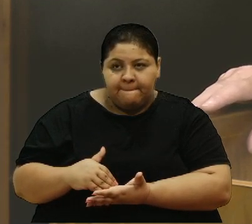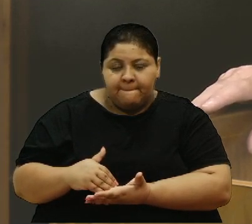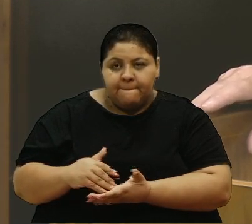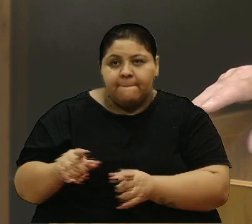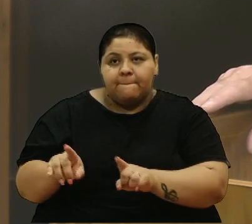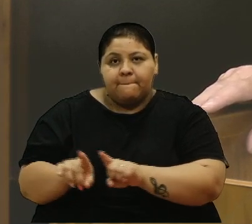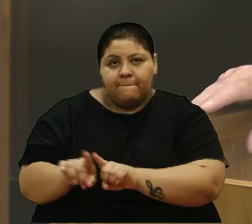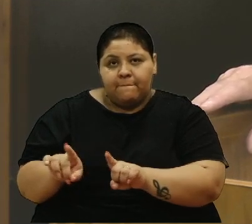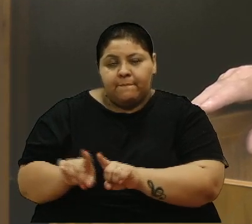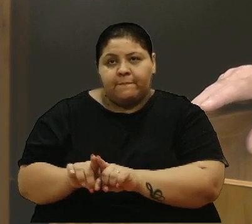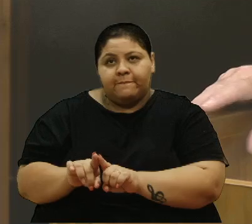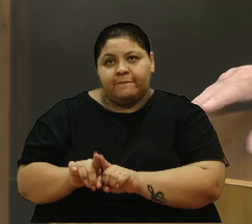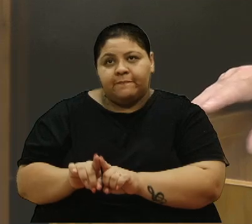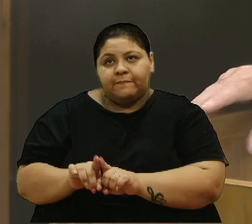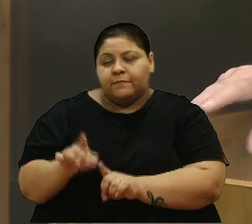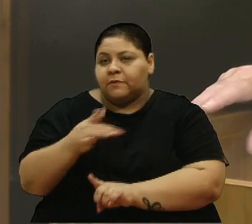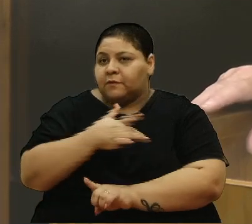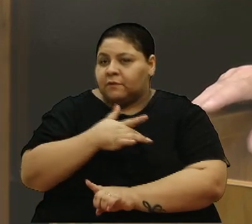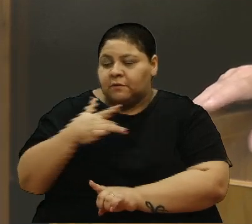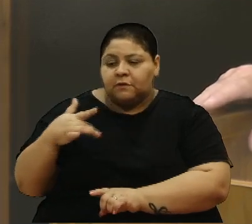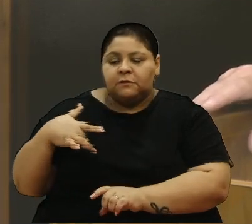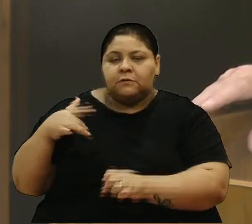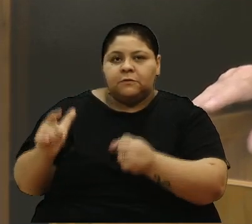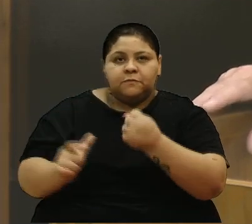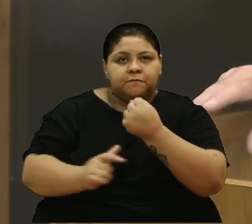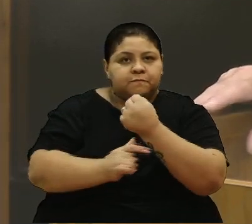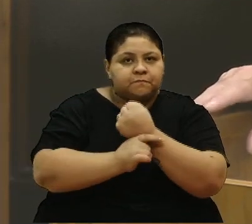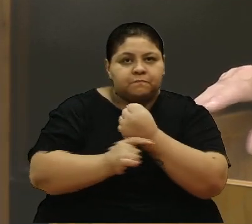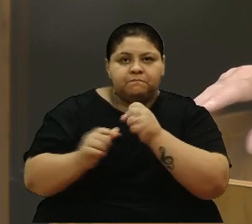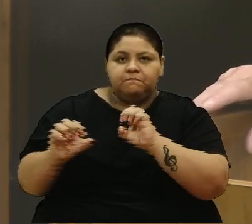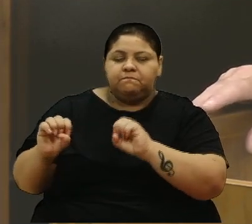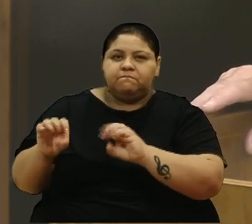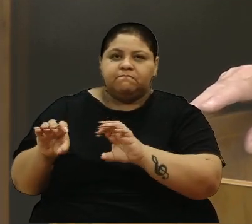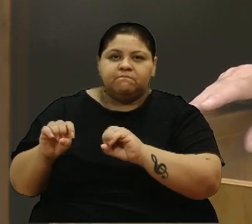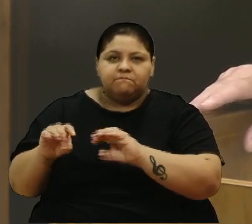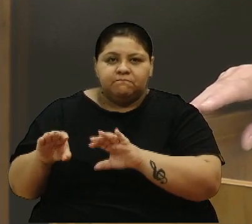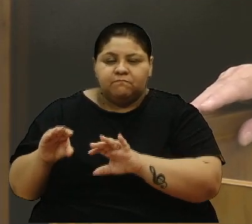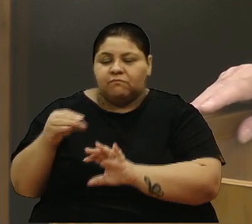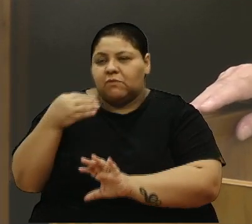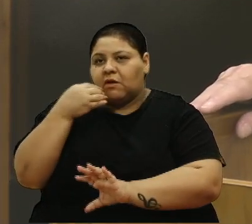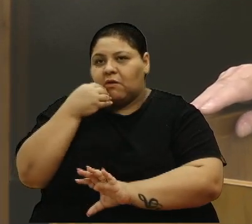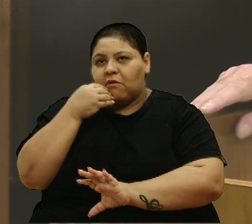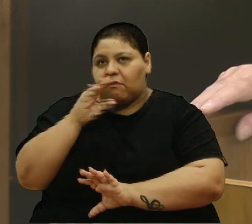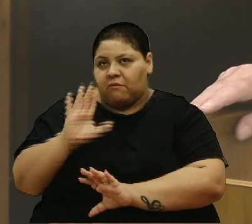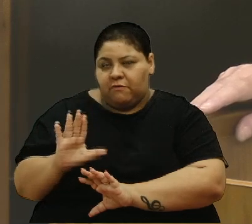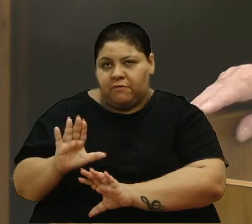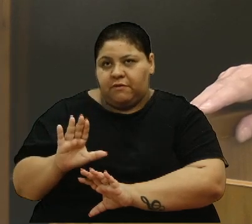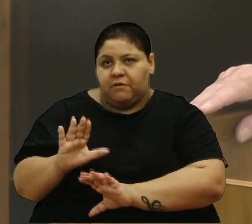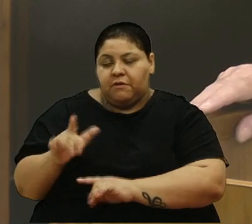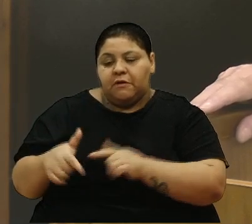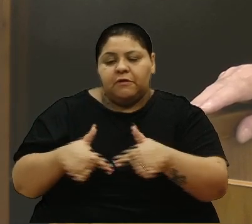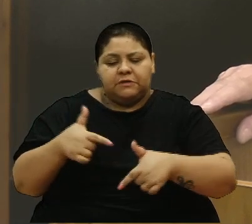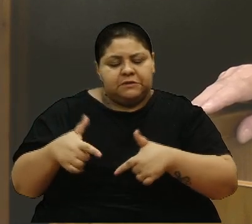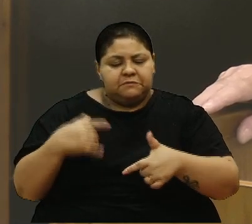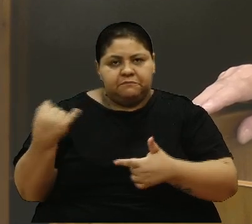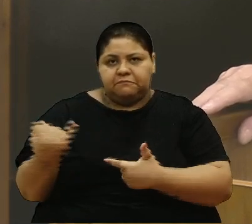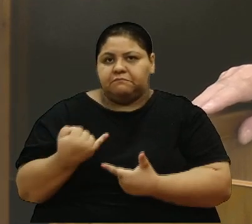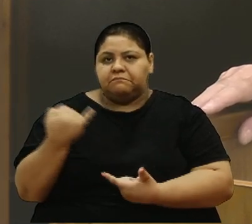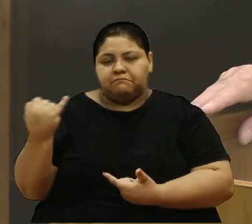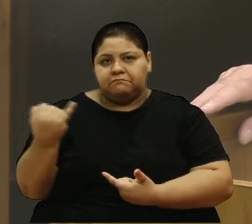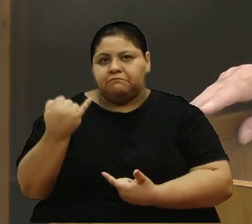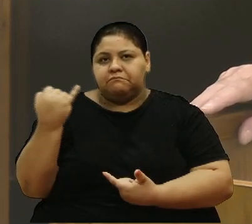inclusive a parte da saúde, segurança, educação. É claro que em serviços essenciais foi